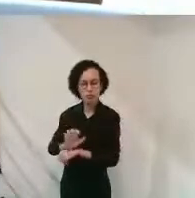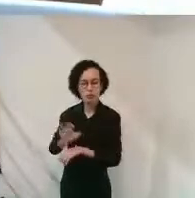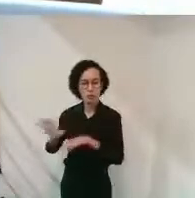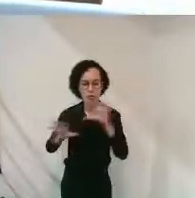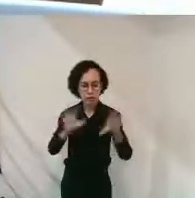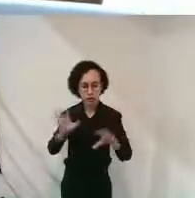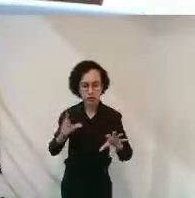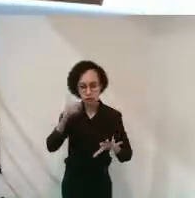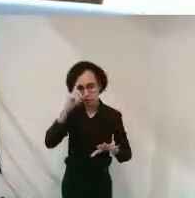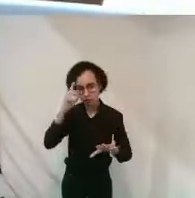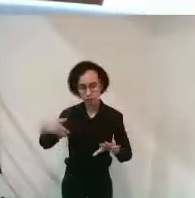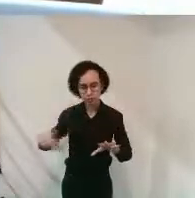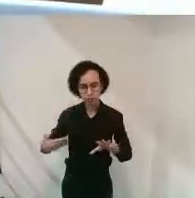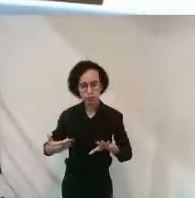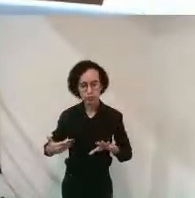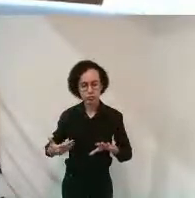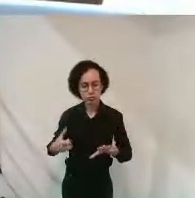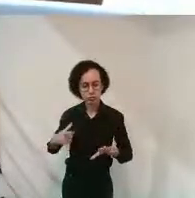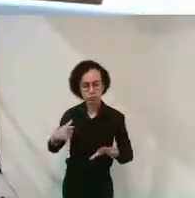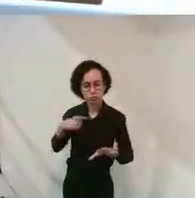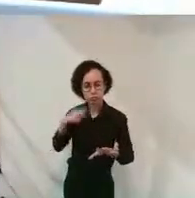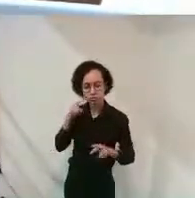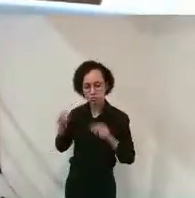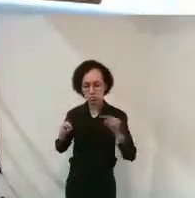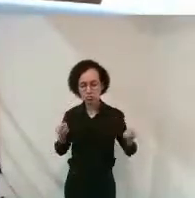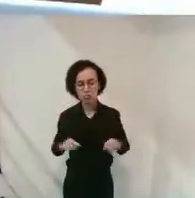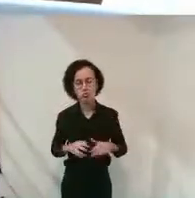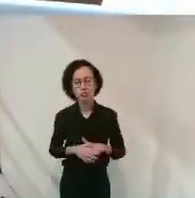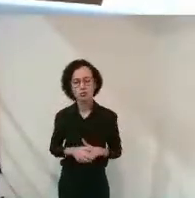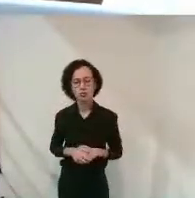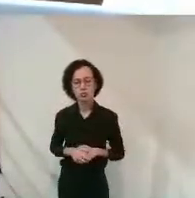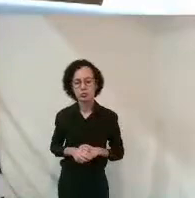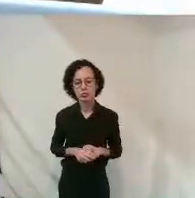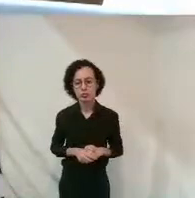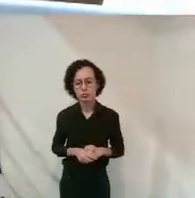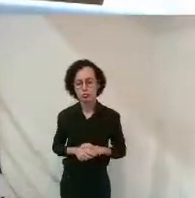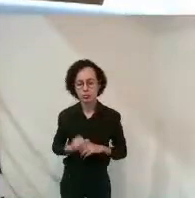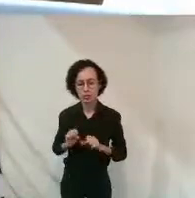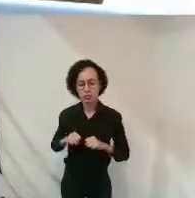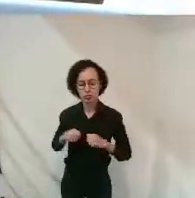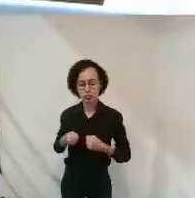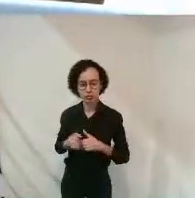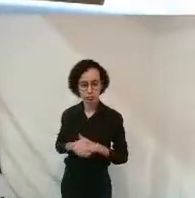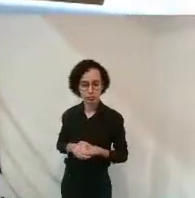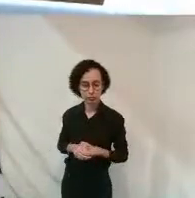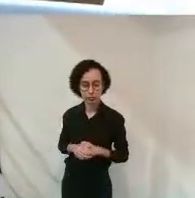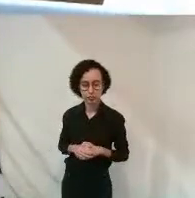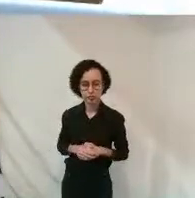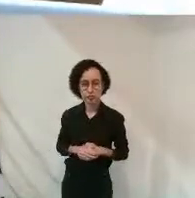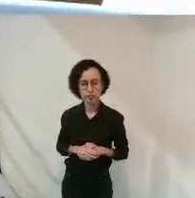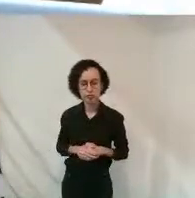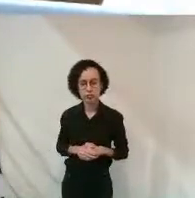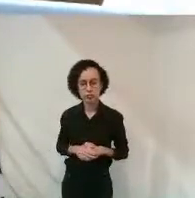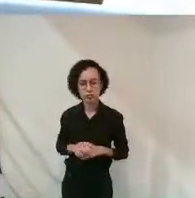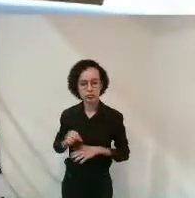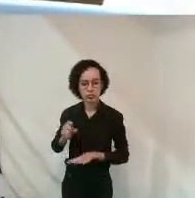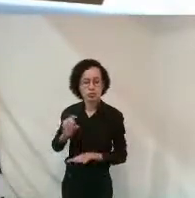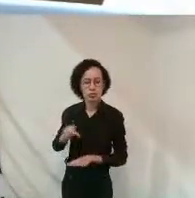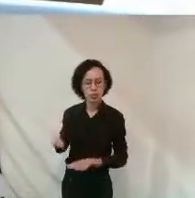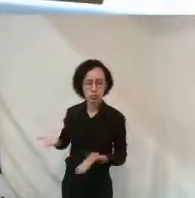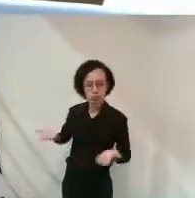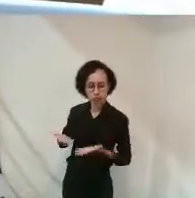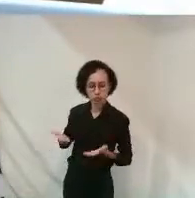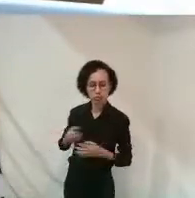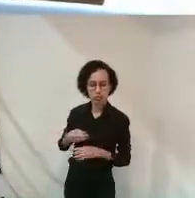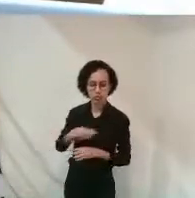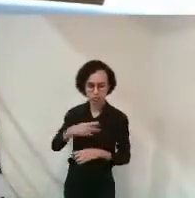dia, enfrentam isso diariamente nas suas comarcas. Né? Então, a gente vê isso não de hoje. Né? O Ministério